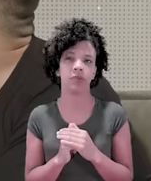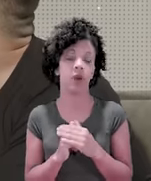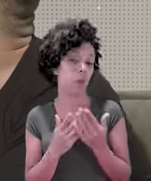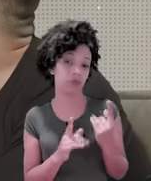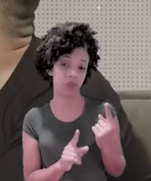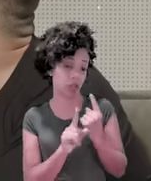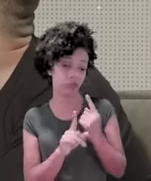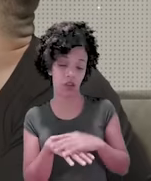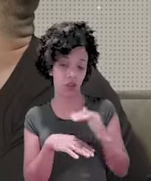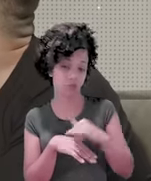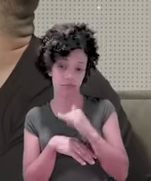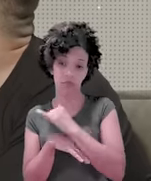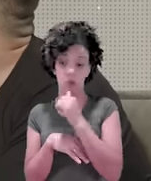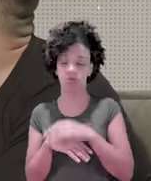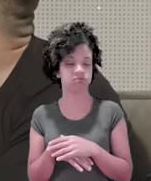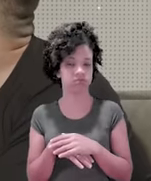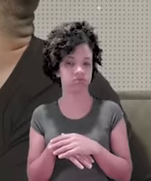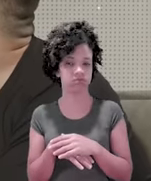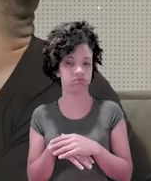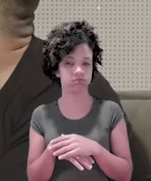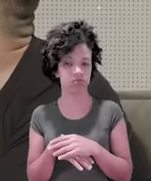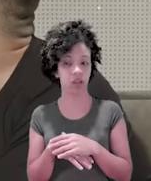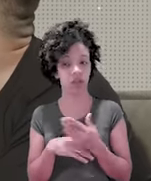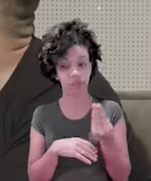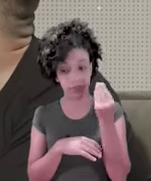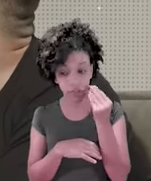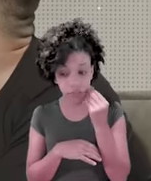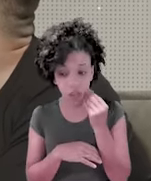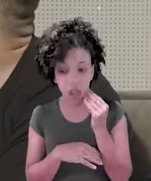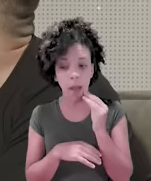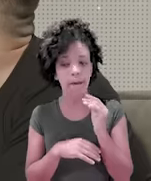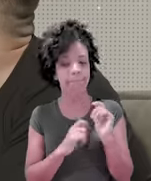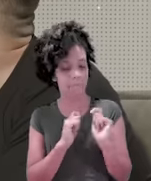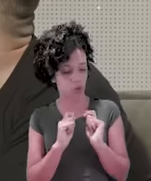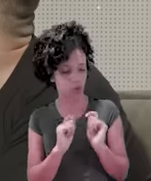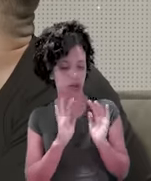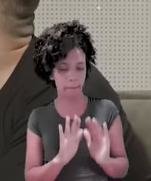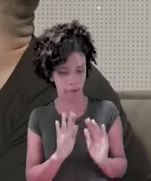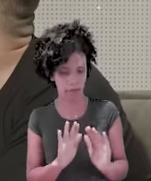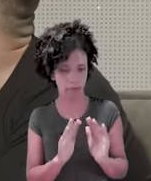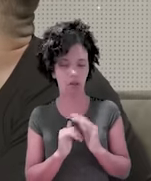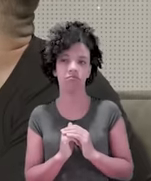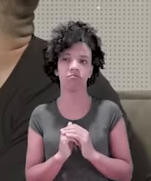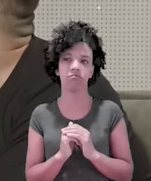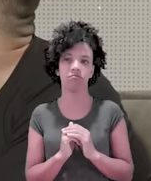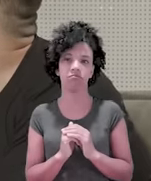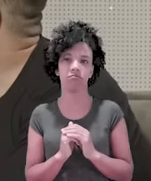e quando algumas quer saber e eu vou tentar me manter aqui ó